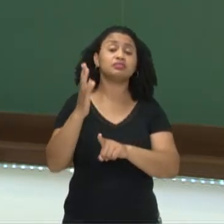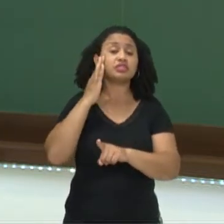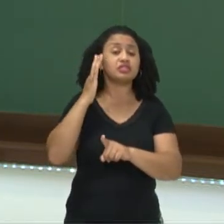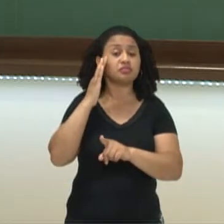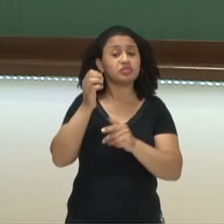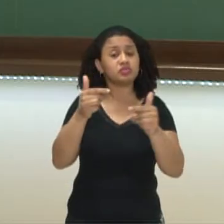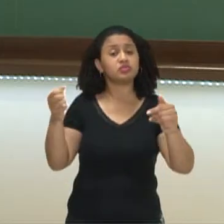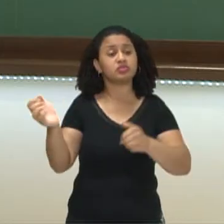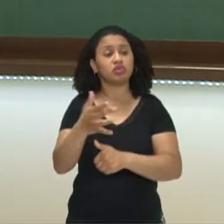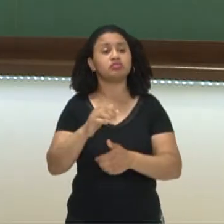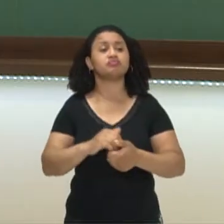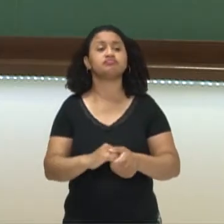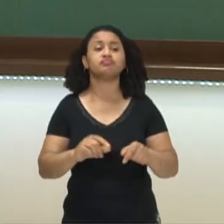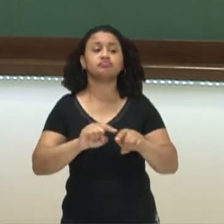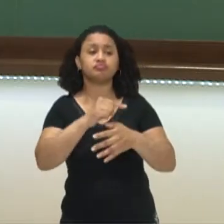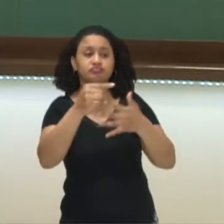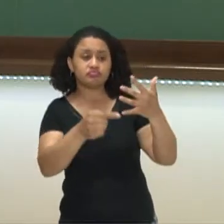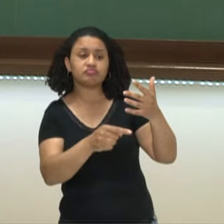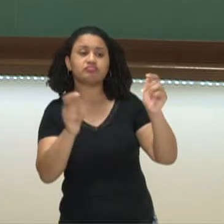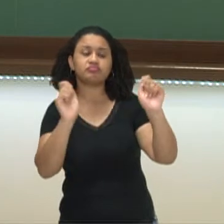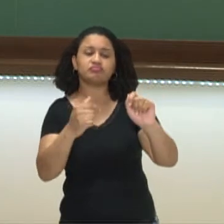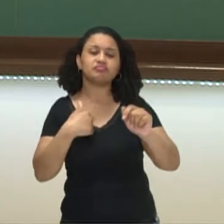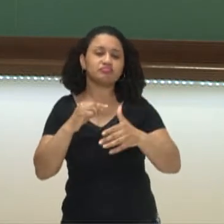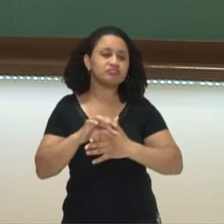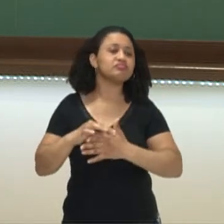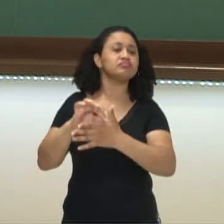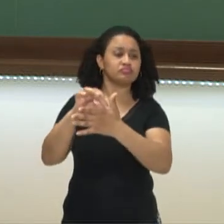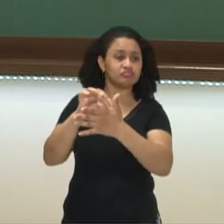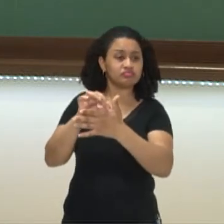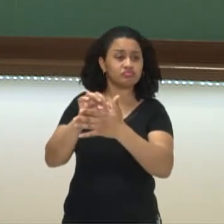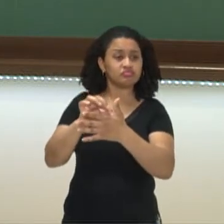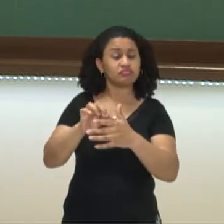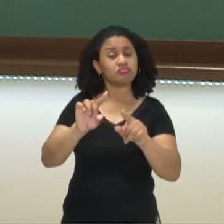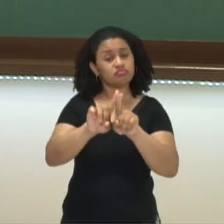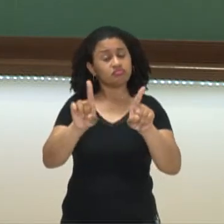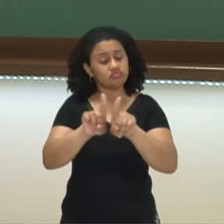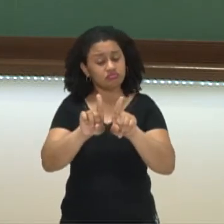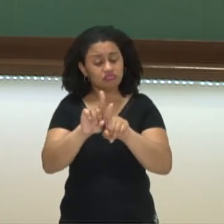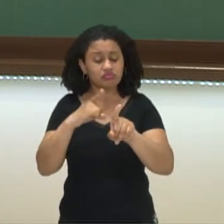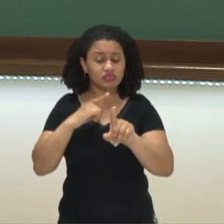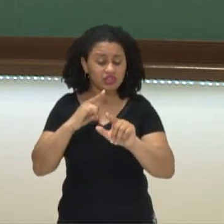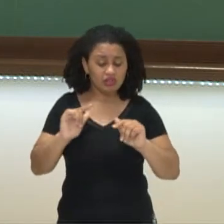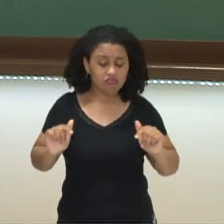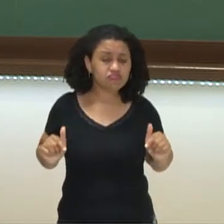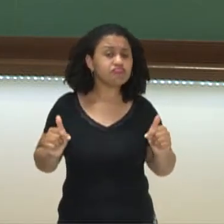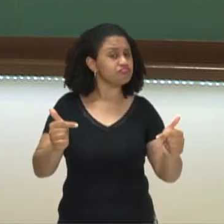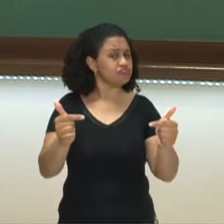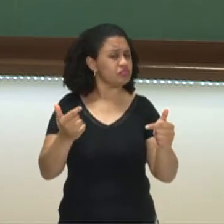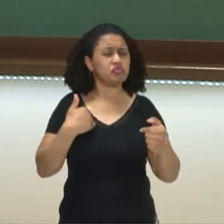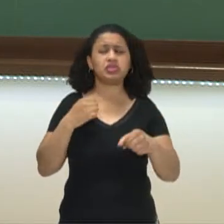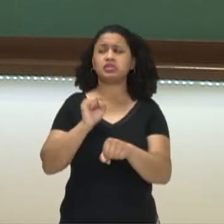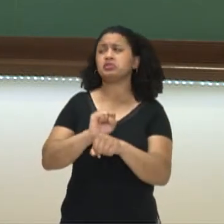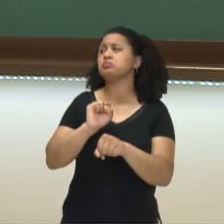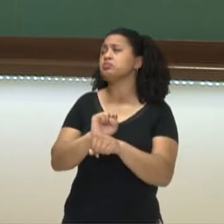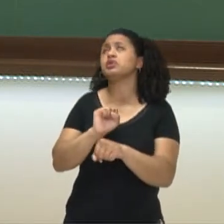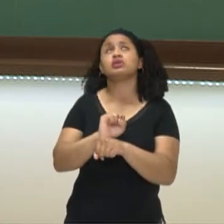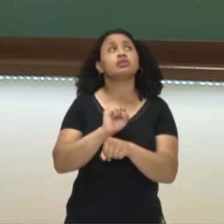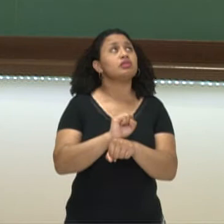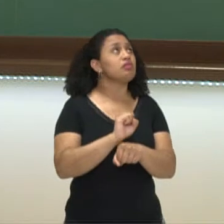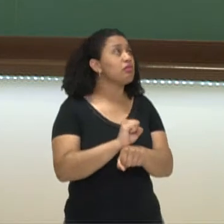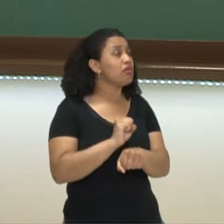Tenha capacidade de liderança e, ao mesmo tempo, possua iniciativa, chamada proatividade. Não espere